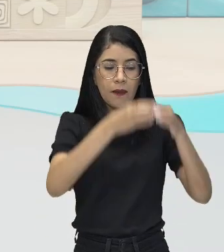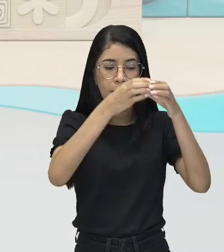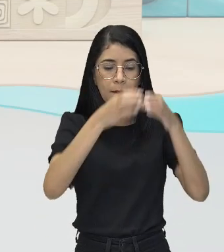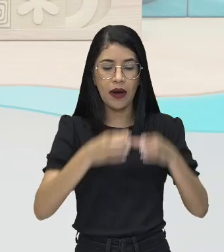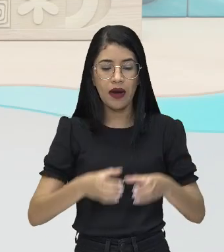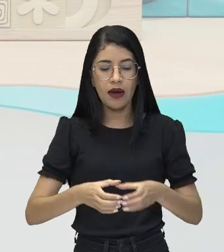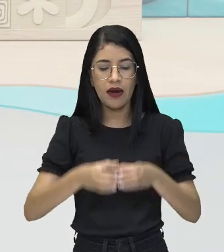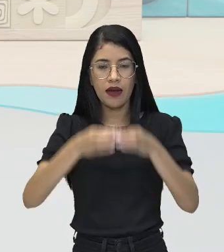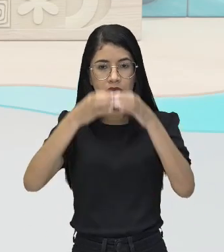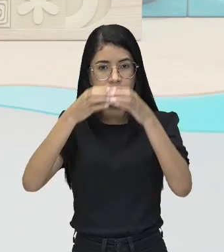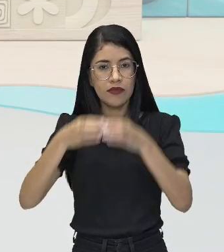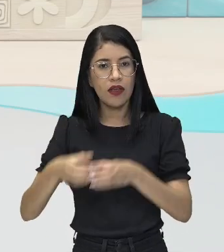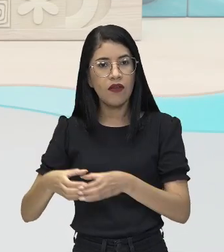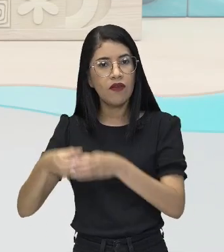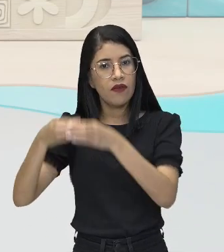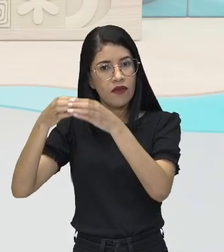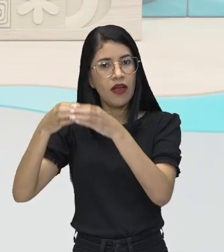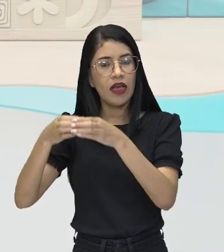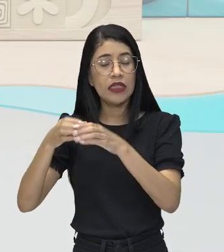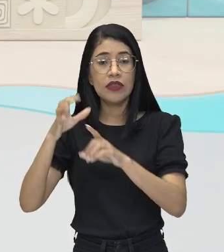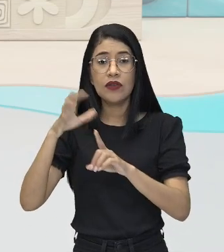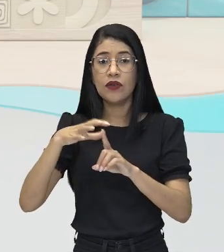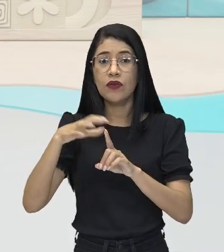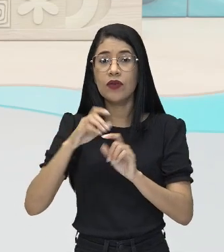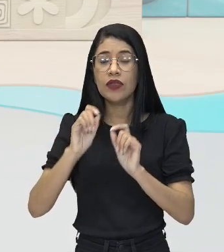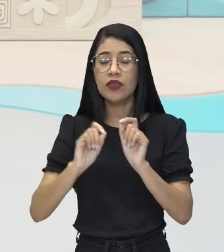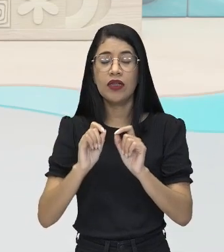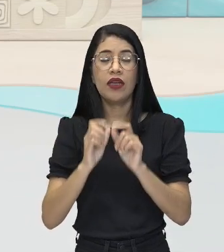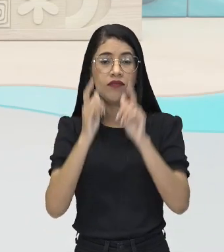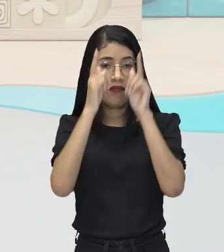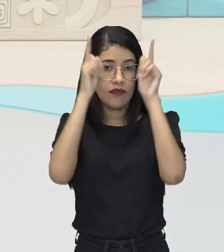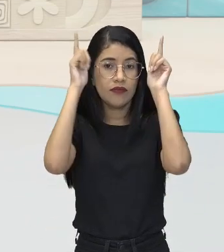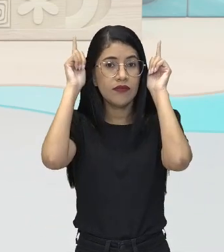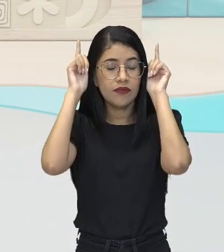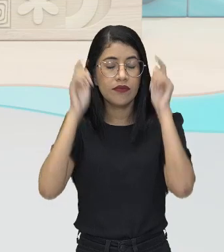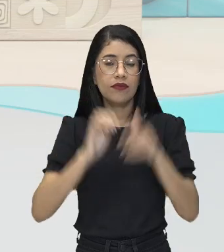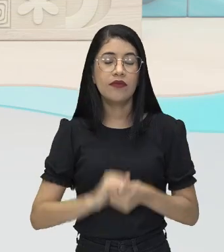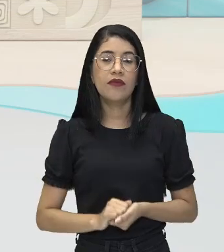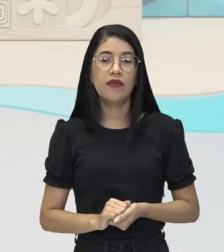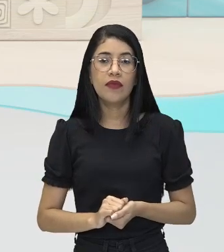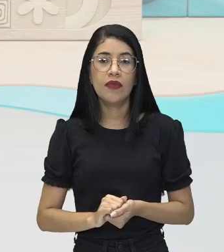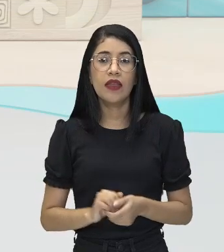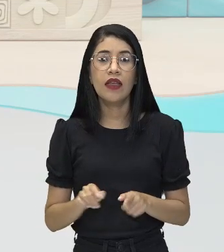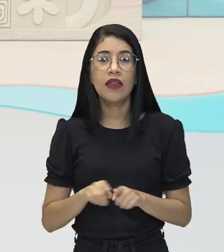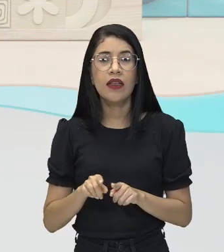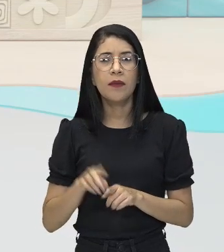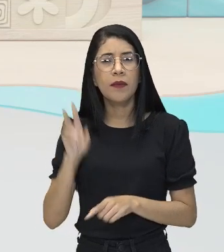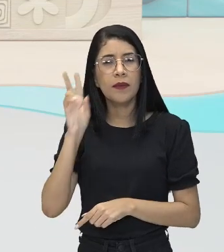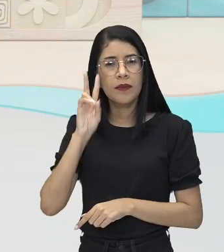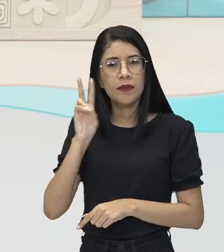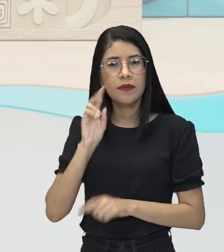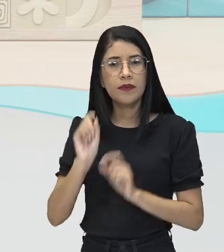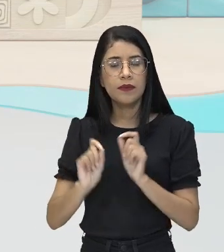é verdade? Influência grega. As narrativas, mas são colunas o quê?